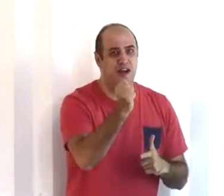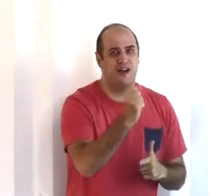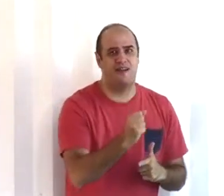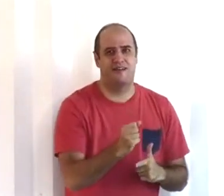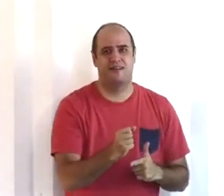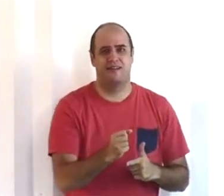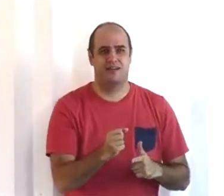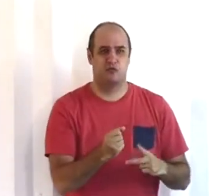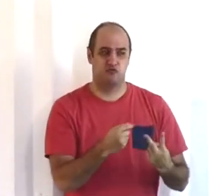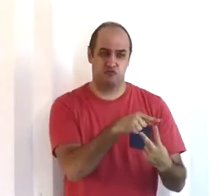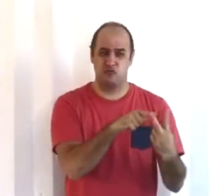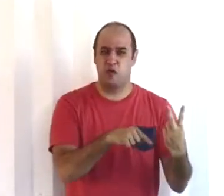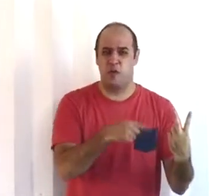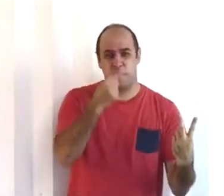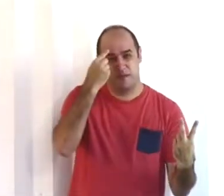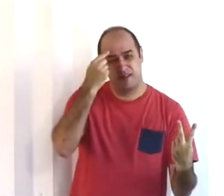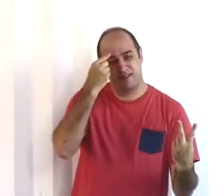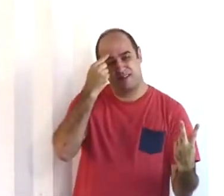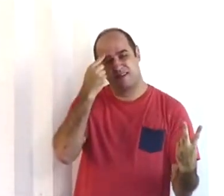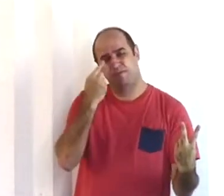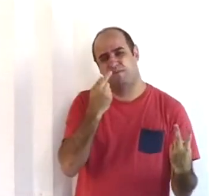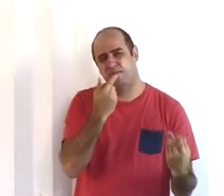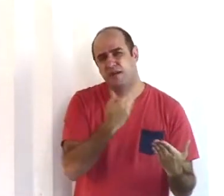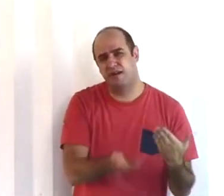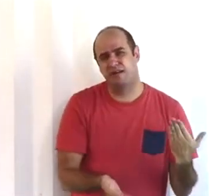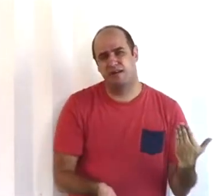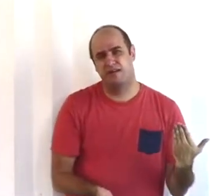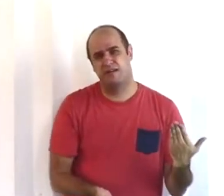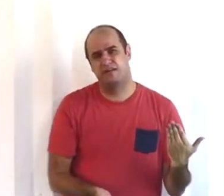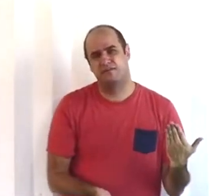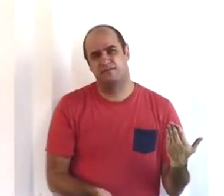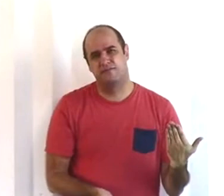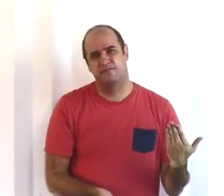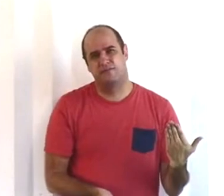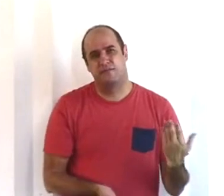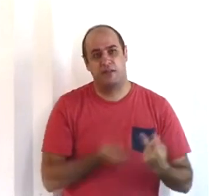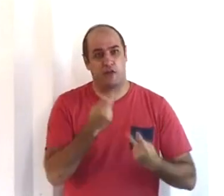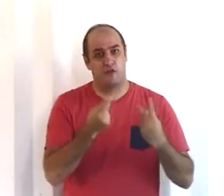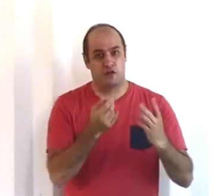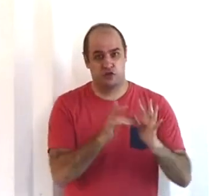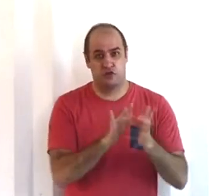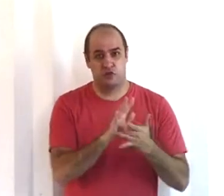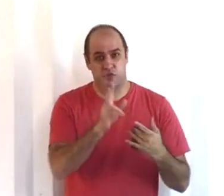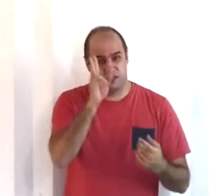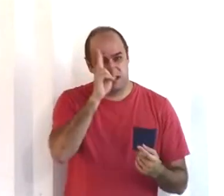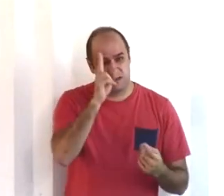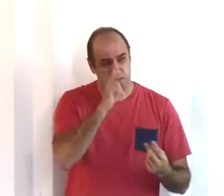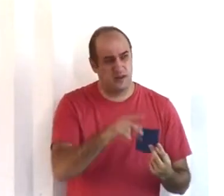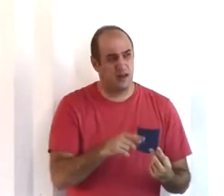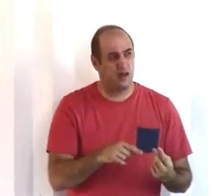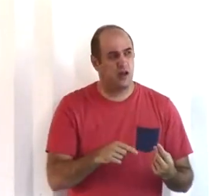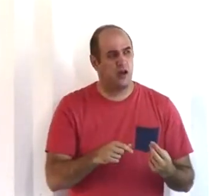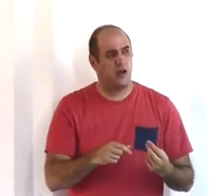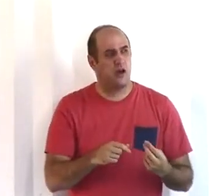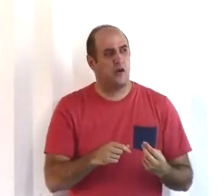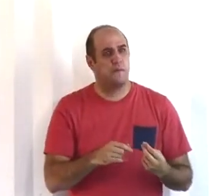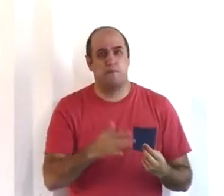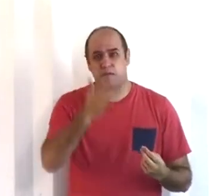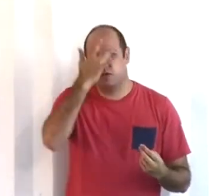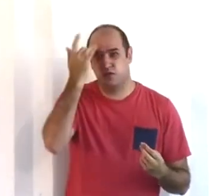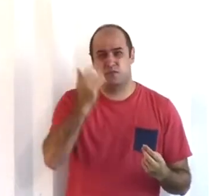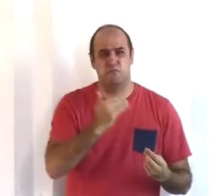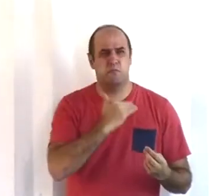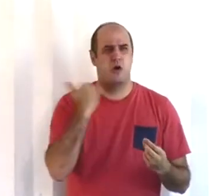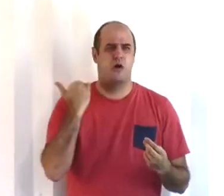estava perdida. Você não viu sobre o varão galileu, que dizia que era poderoso em obras? Morreu, Jesus mostrou,